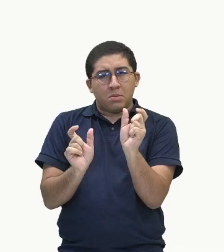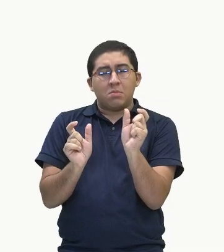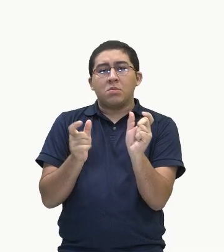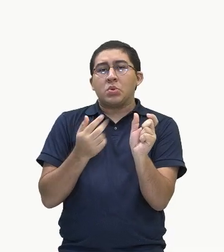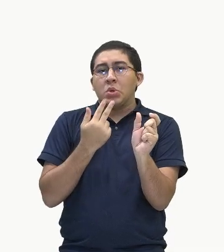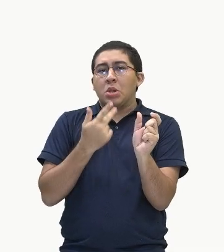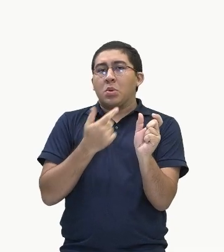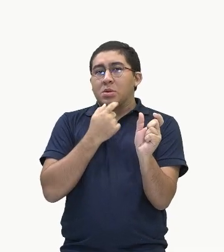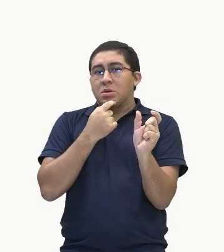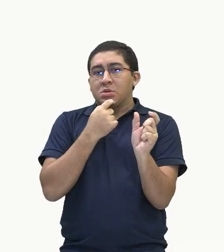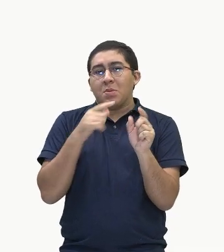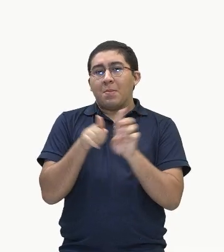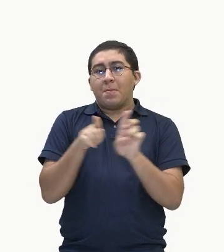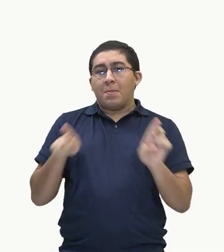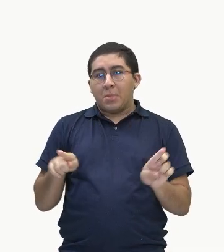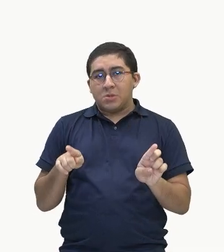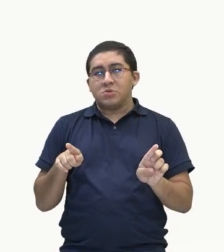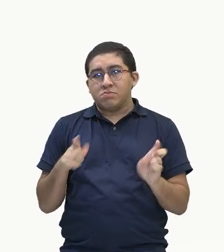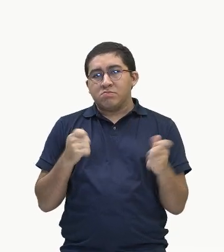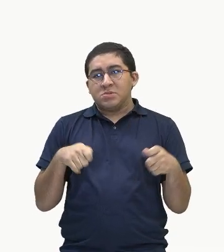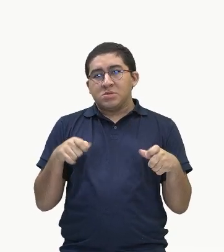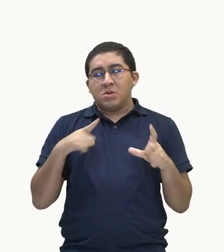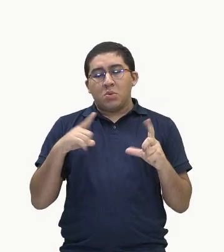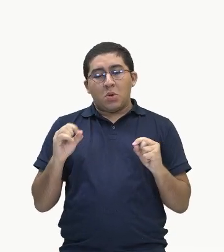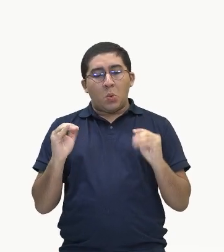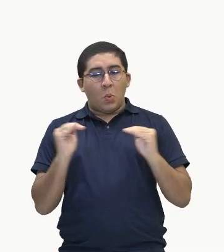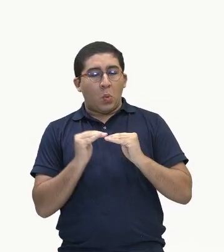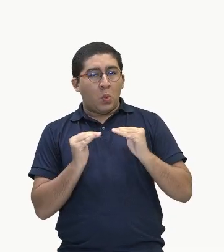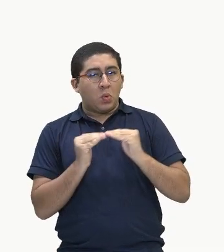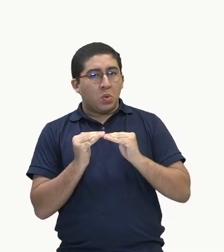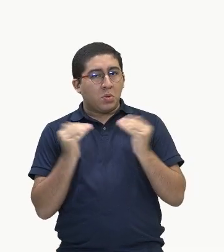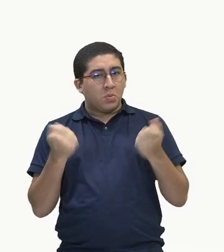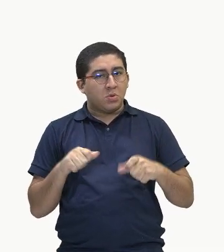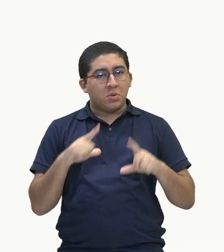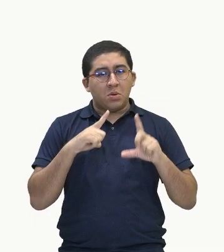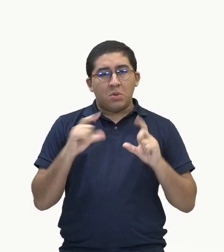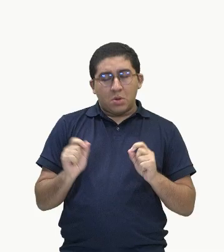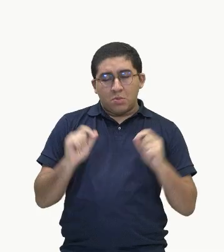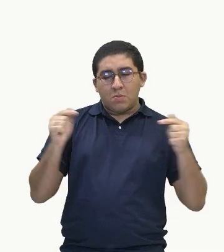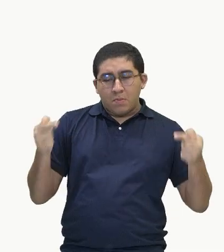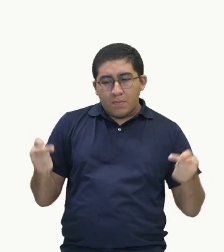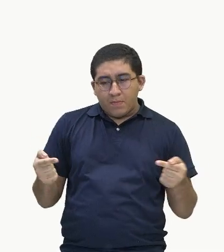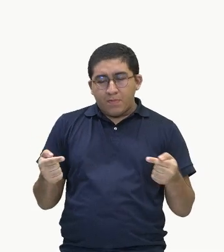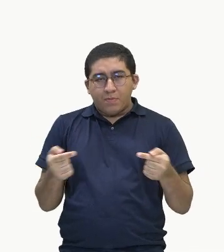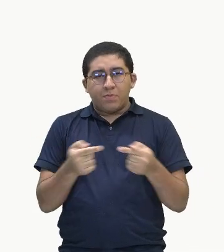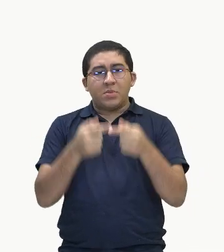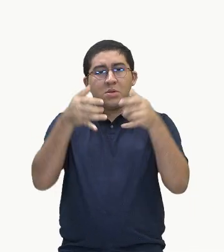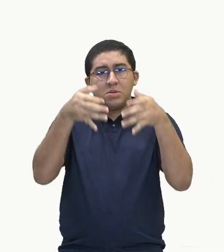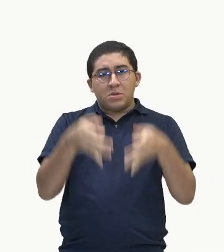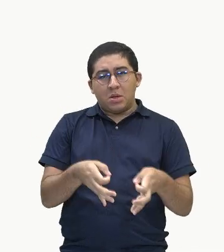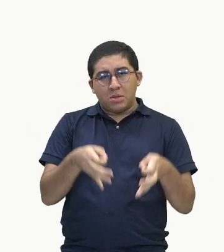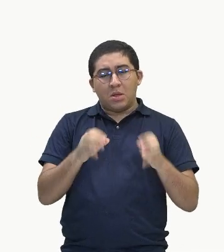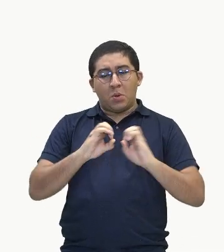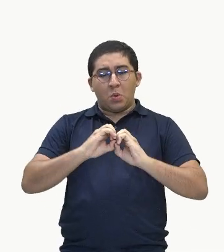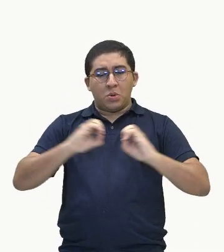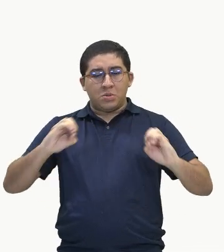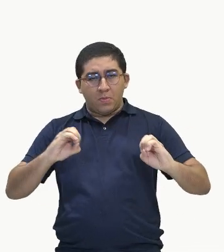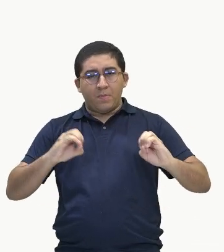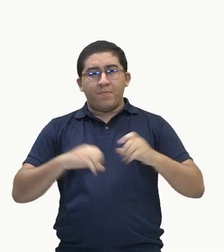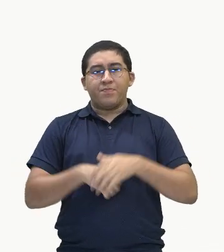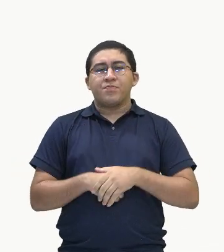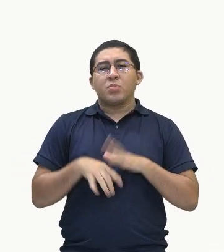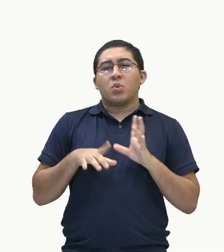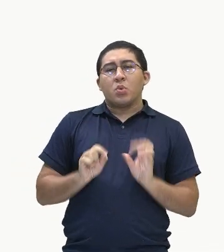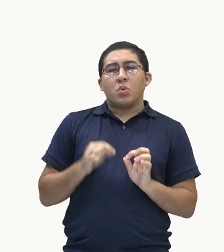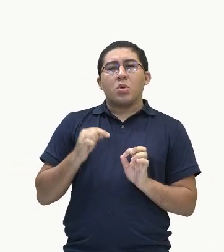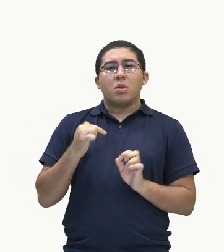que precisam, né, de concordância para que esteja correta a oração. Então, após uma preposição, o que eu